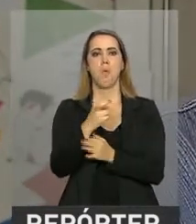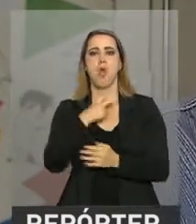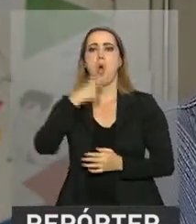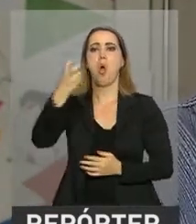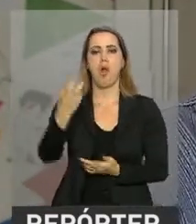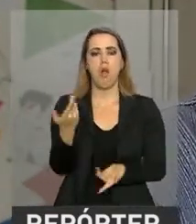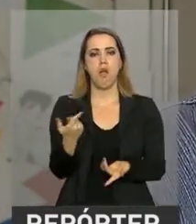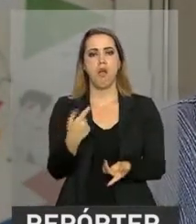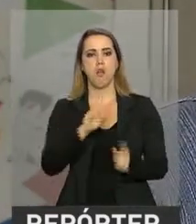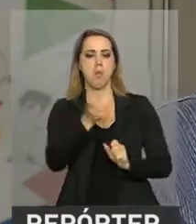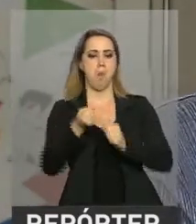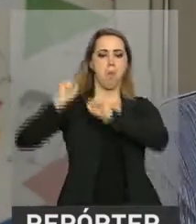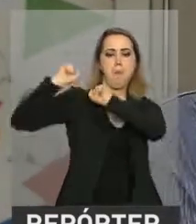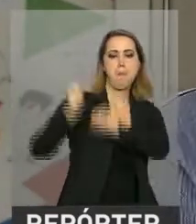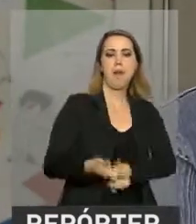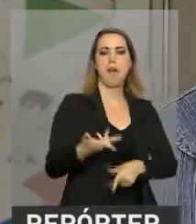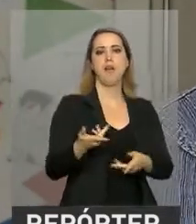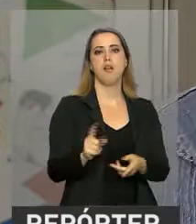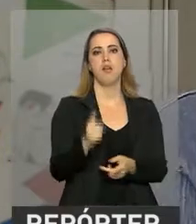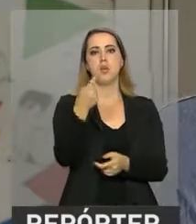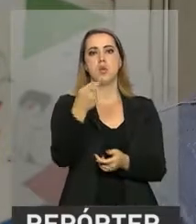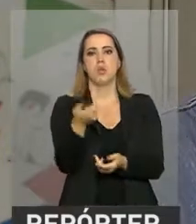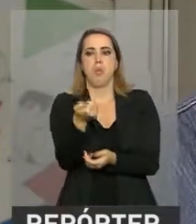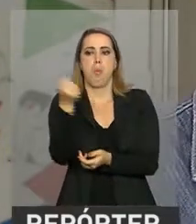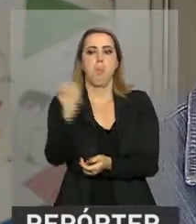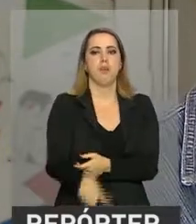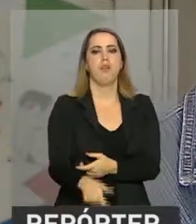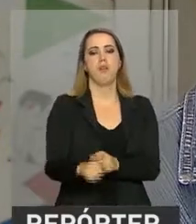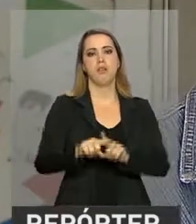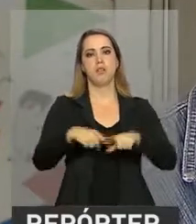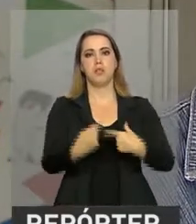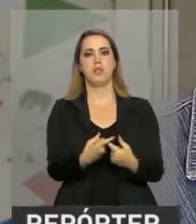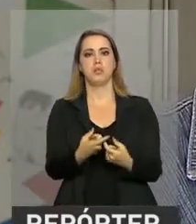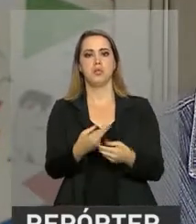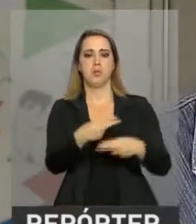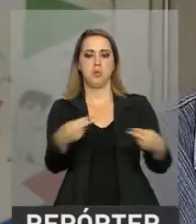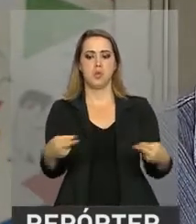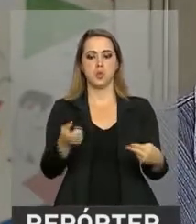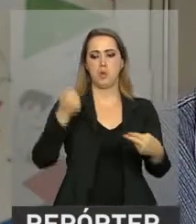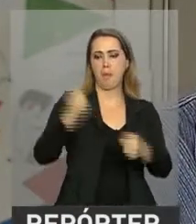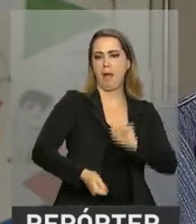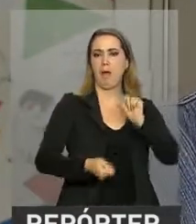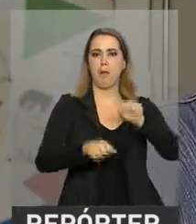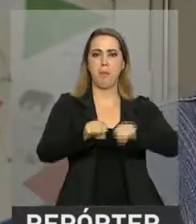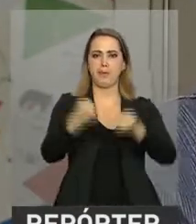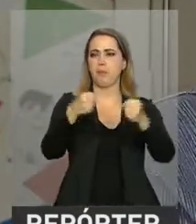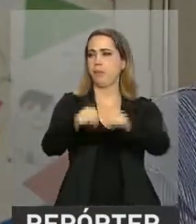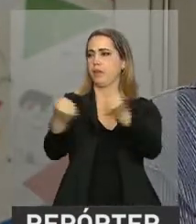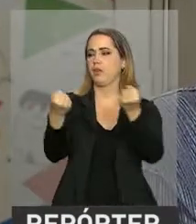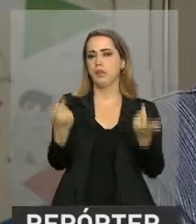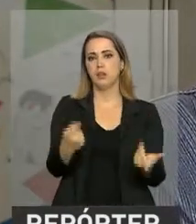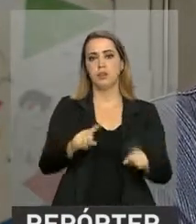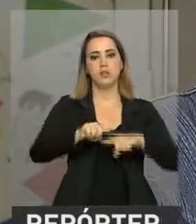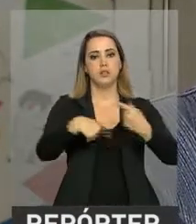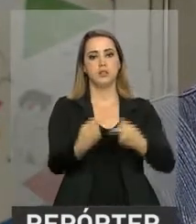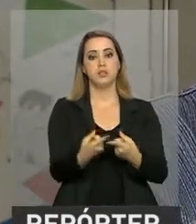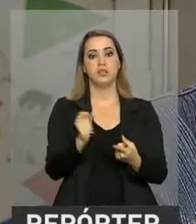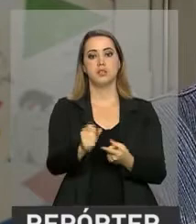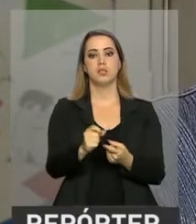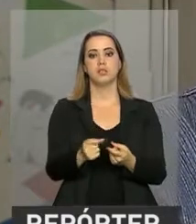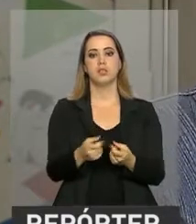um aparelho que quebra primeiro quebrou esquerdo depois errada dos objetos até culminar numa